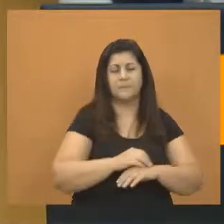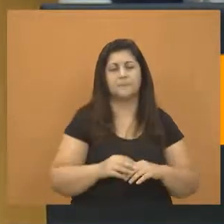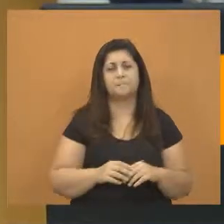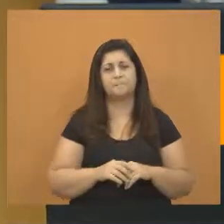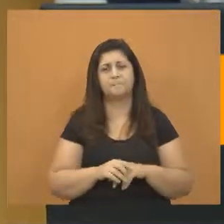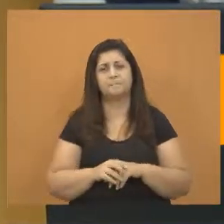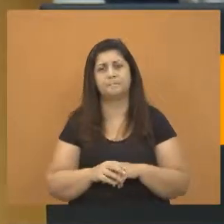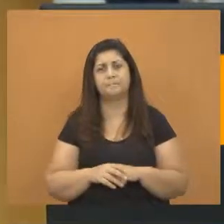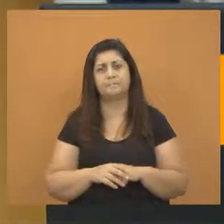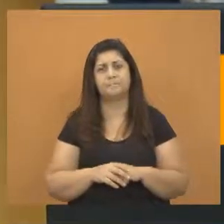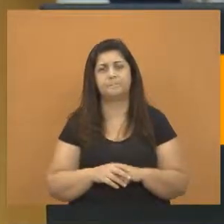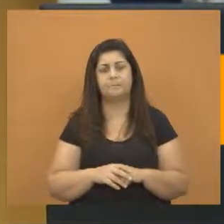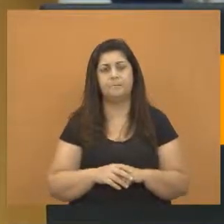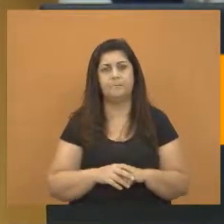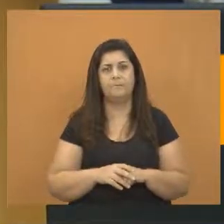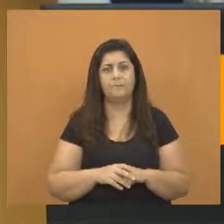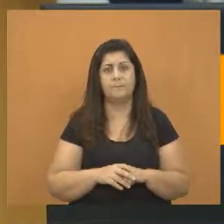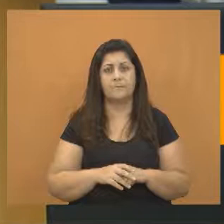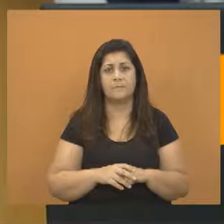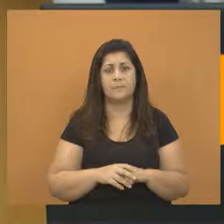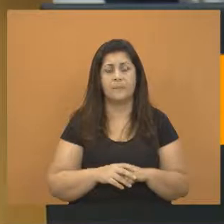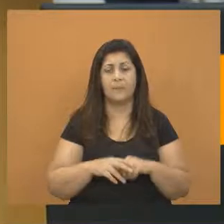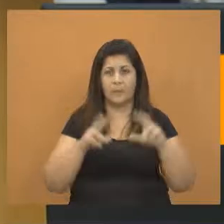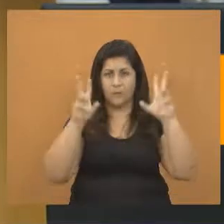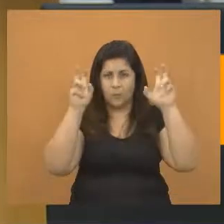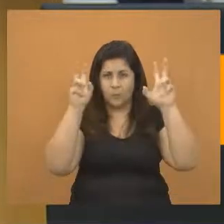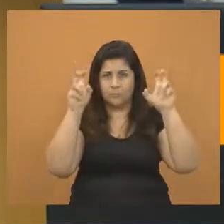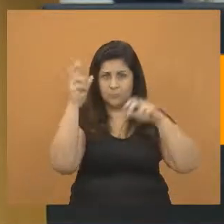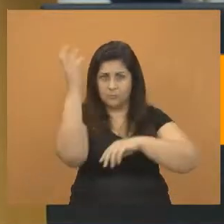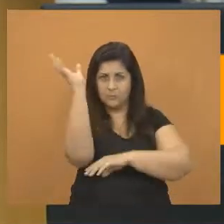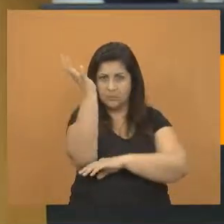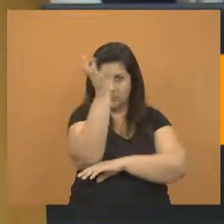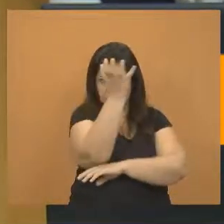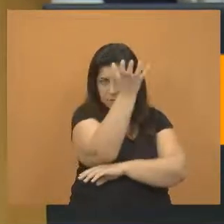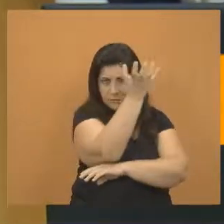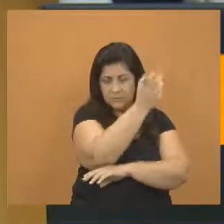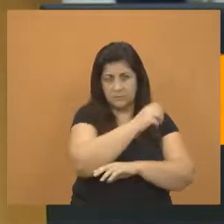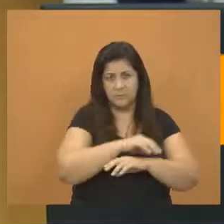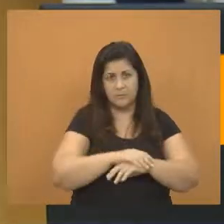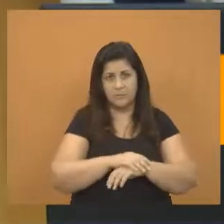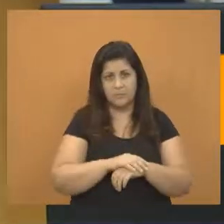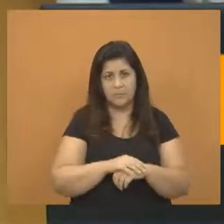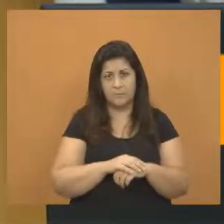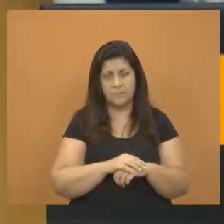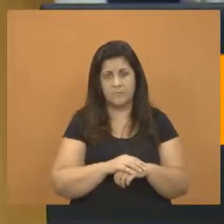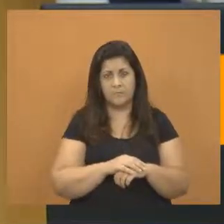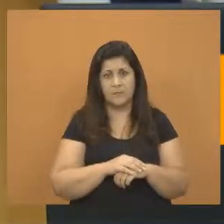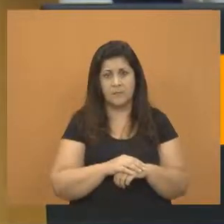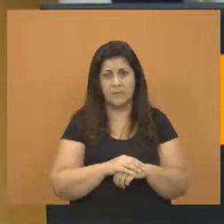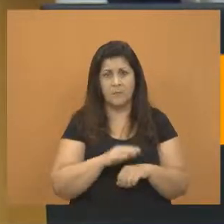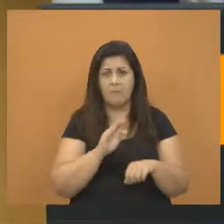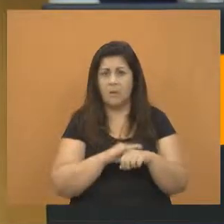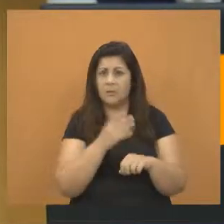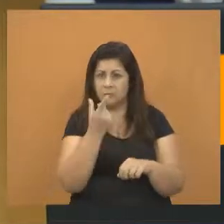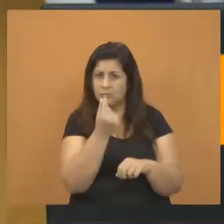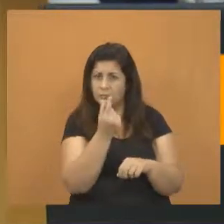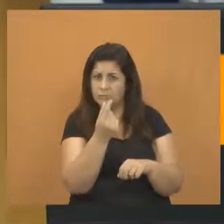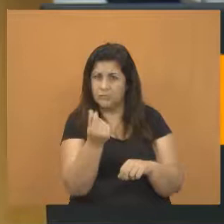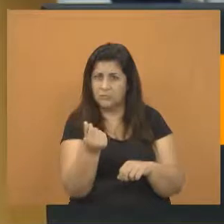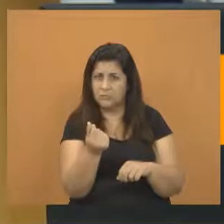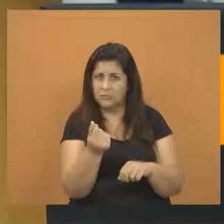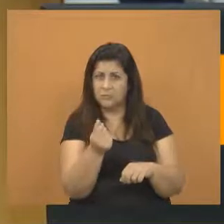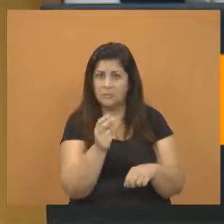que, na questão do meio ambiente, uma maior parte do seu orçamento vai